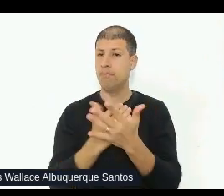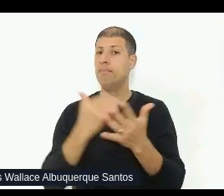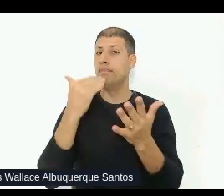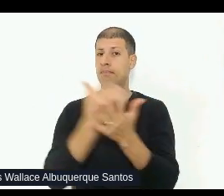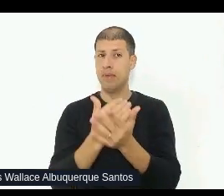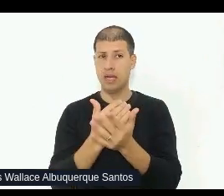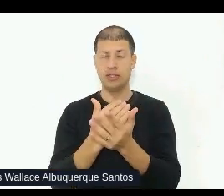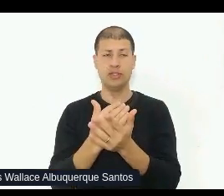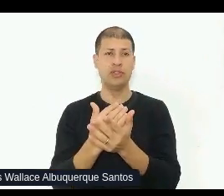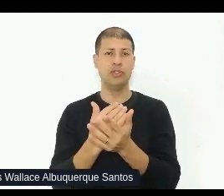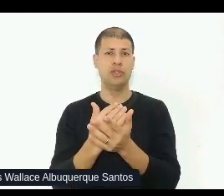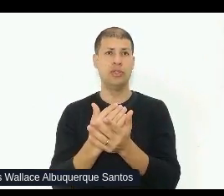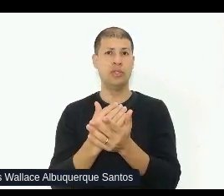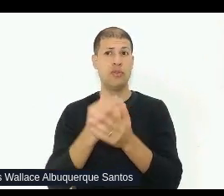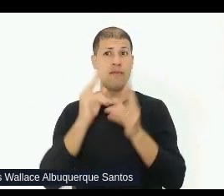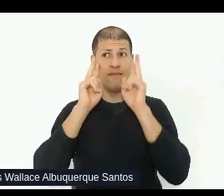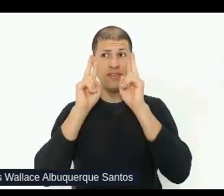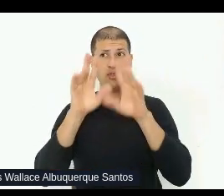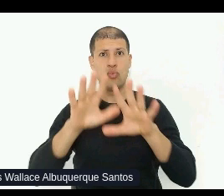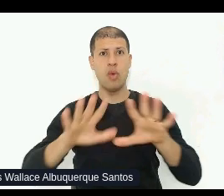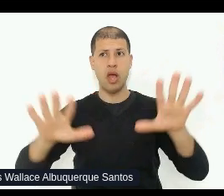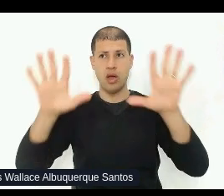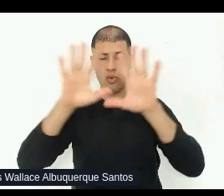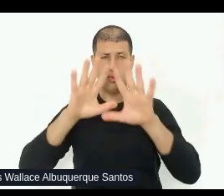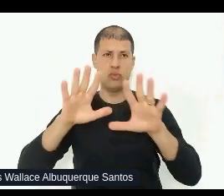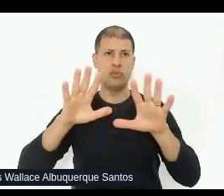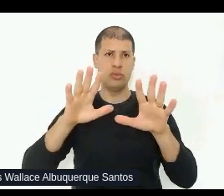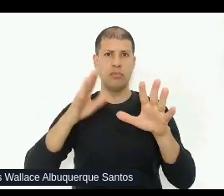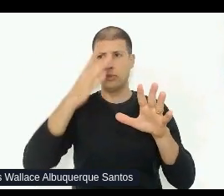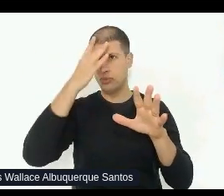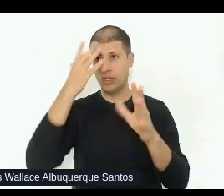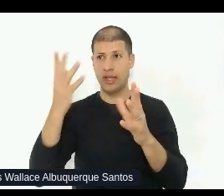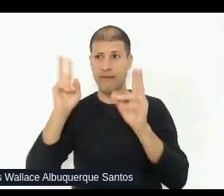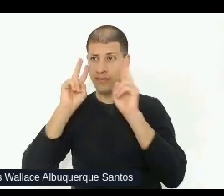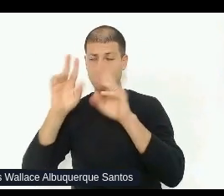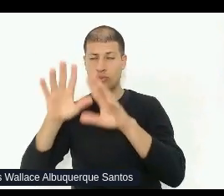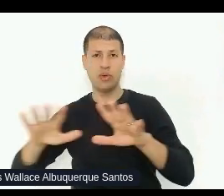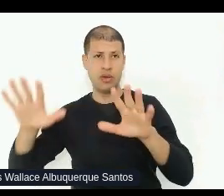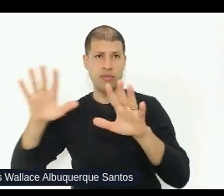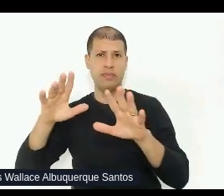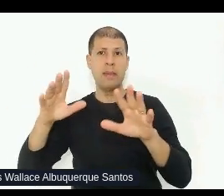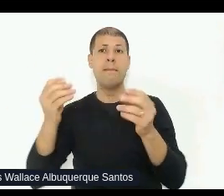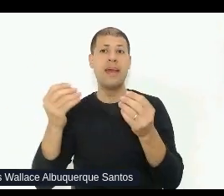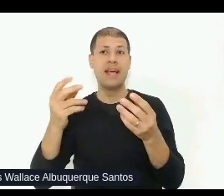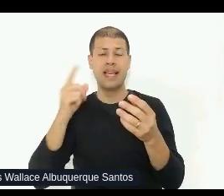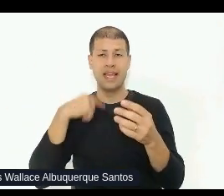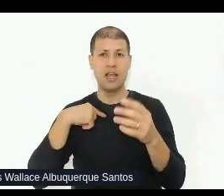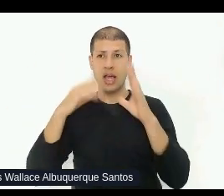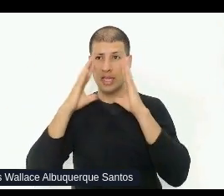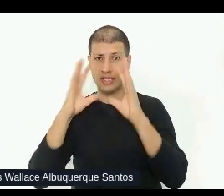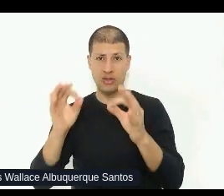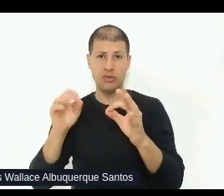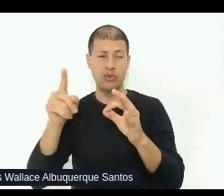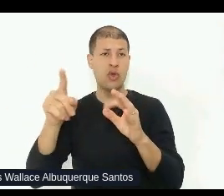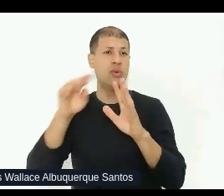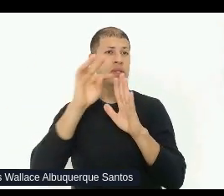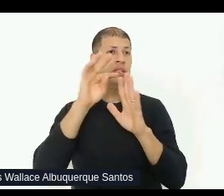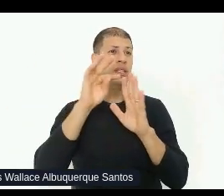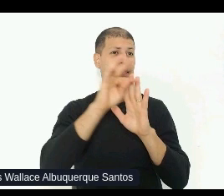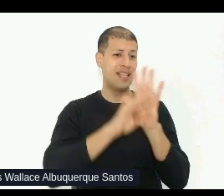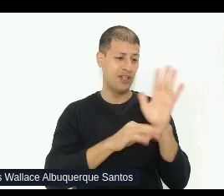parte visual para pessoas que eram visuais, para conseguir chamar atenção, do que o próprio texto em si, o próprio conteúdo.